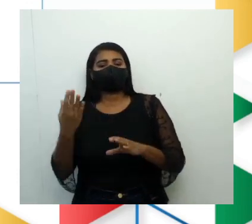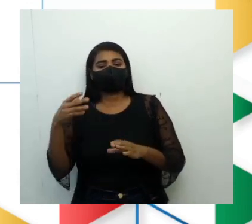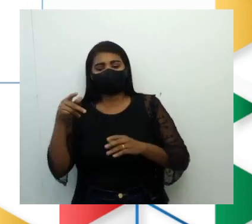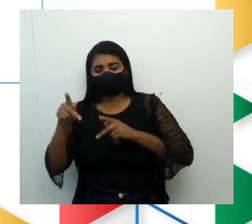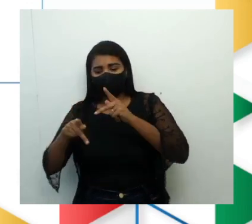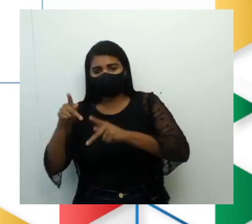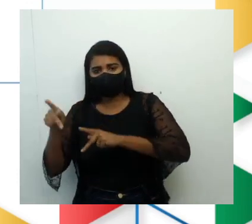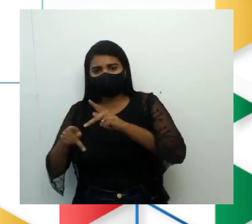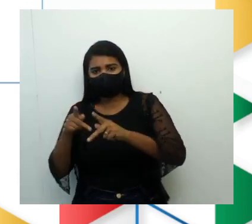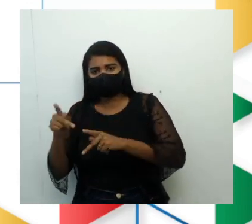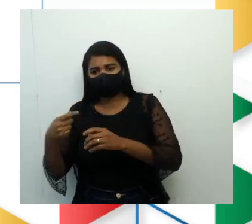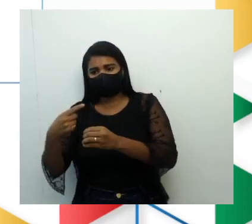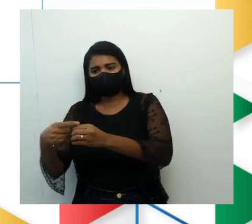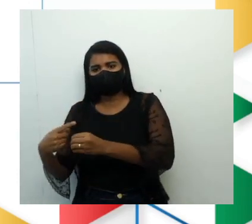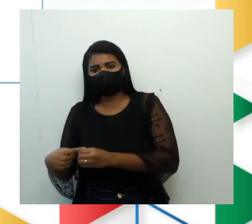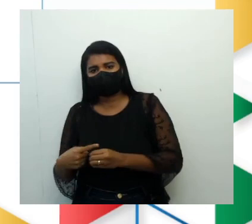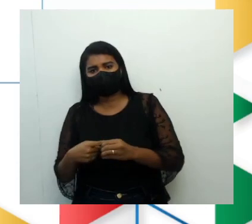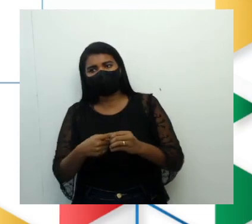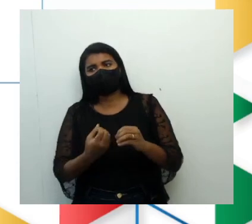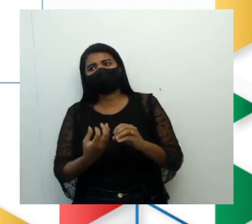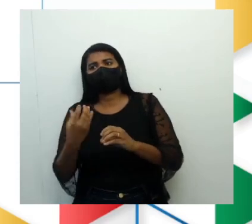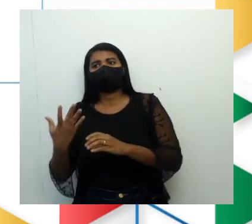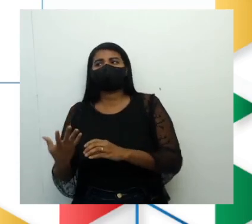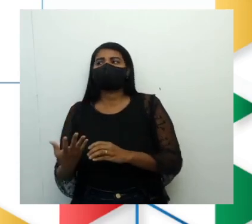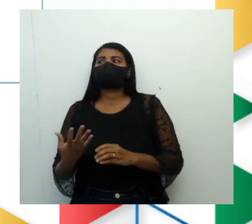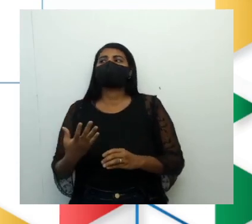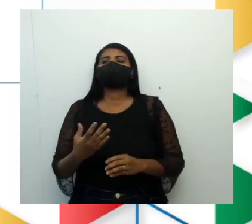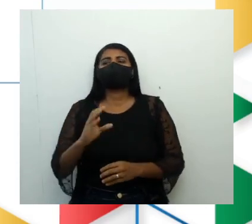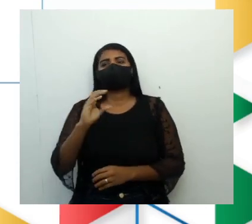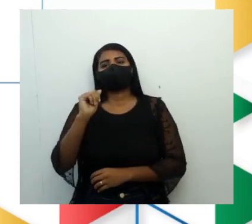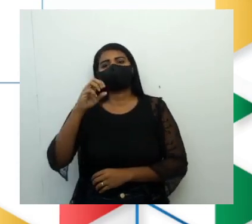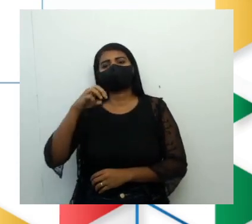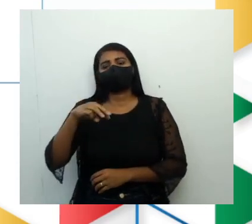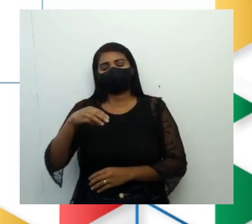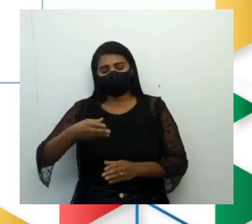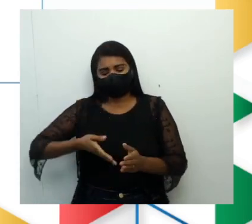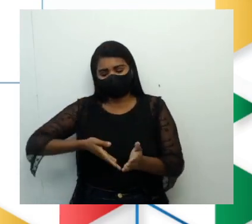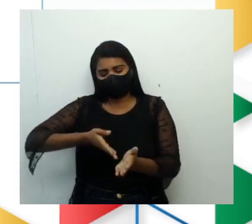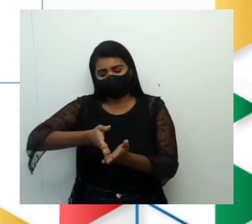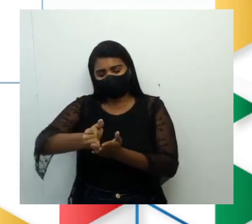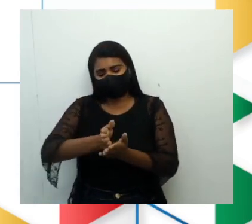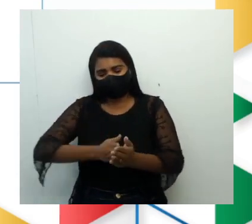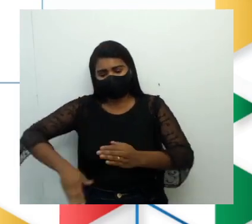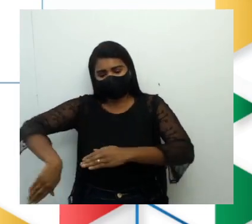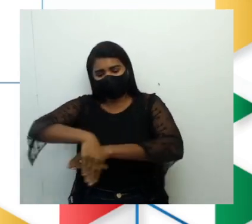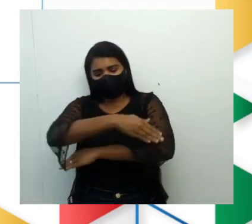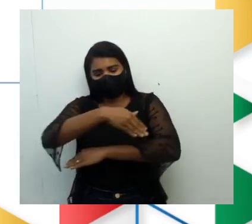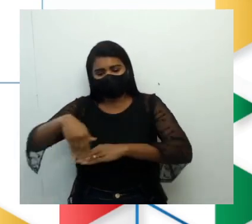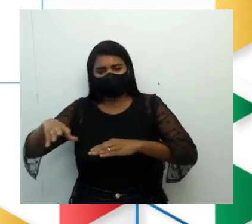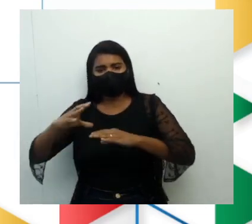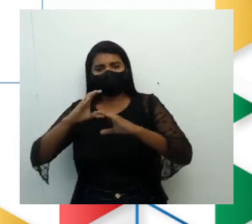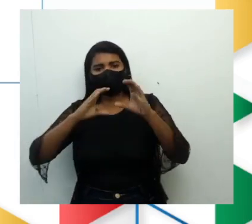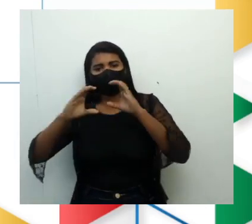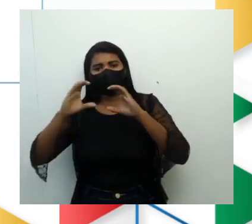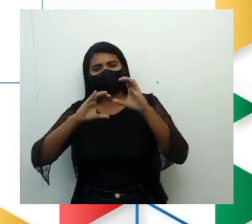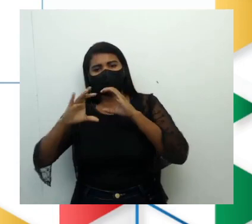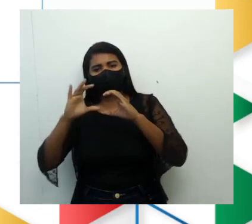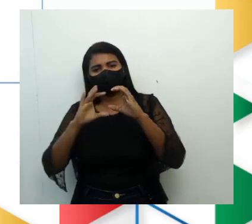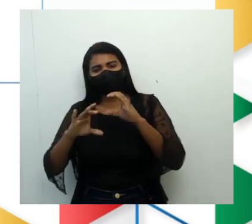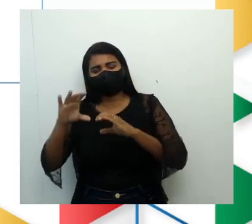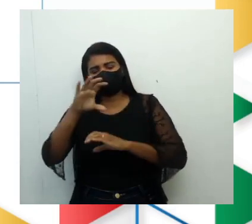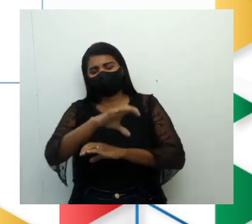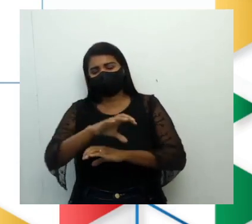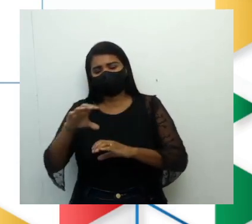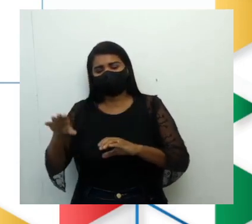povoamento do interior dessa forma, gente, como caminhos e estrada que serviam para vias de comunicação entre os núcleos